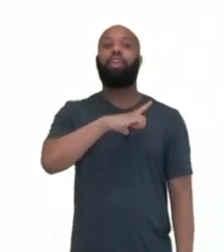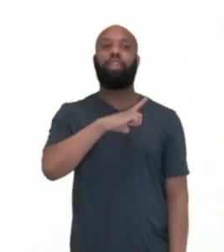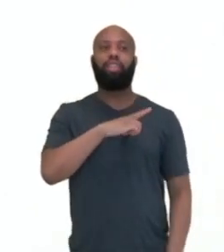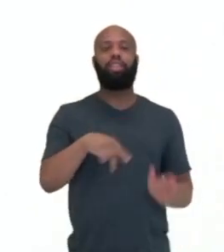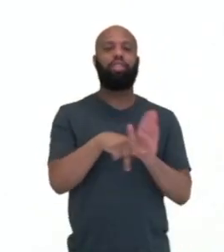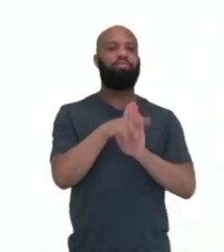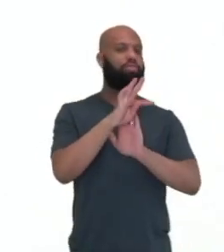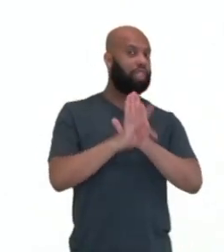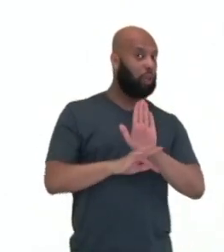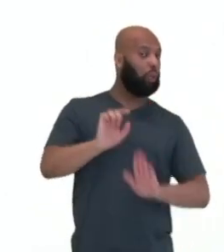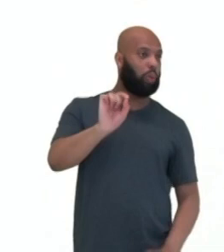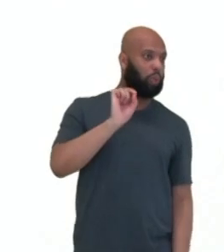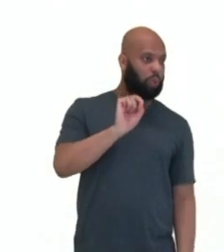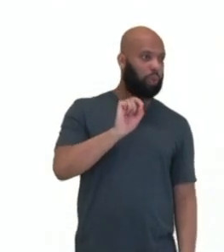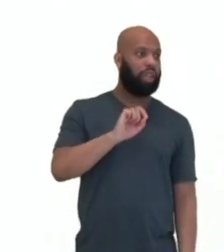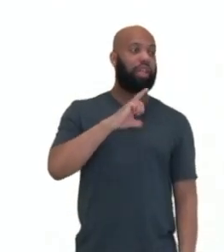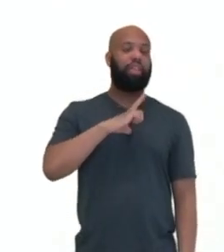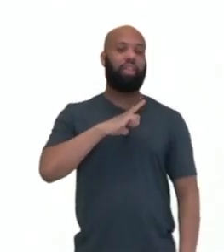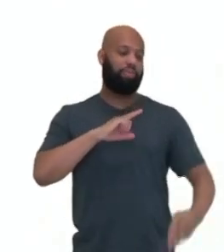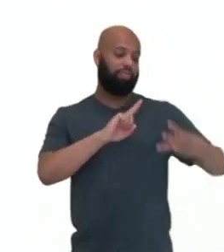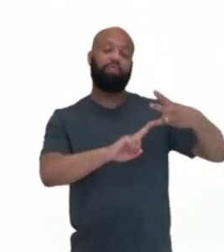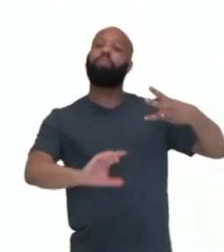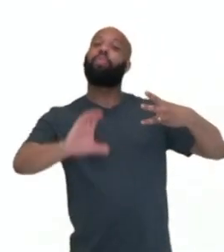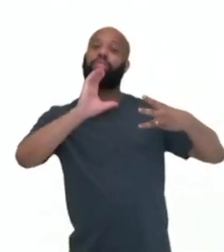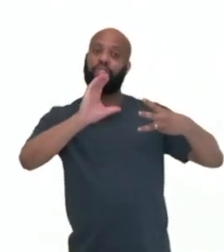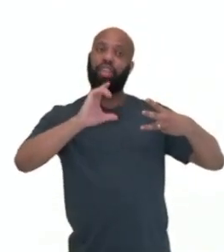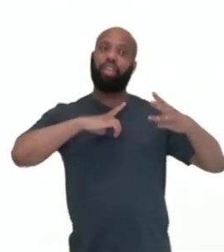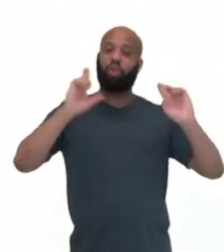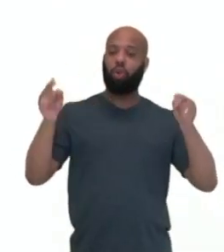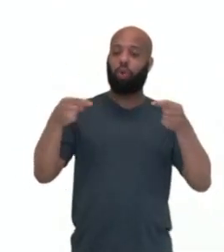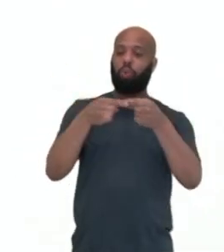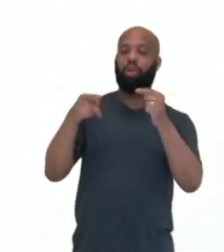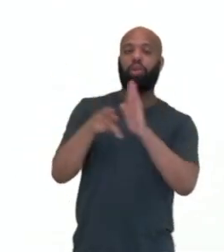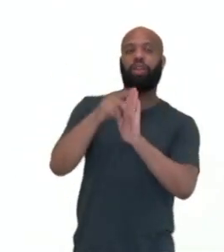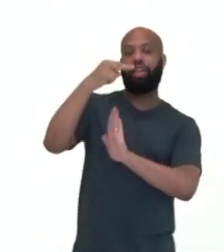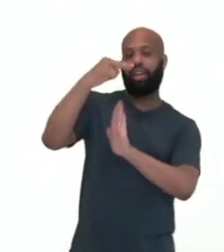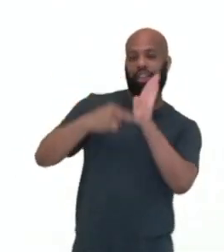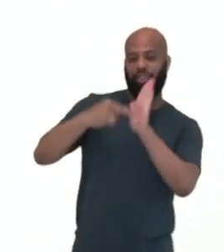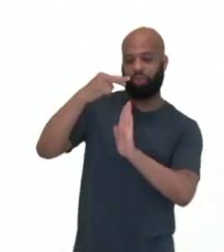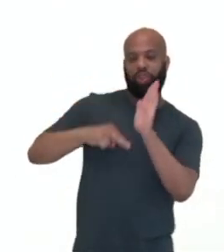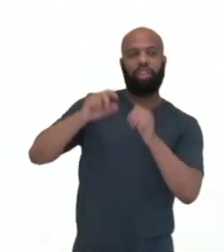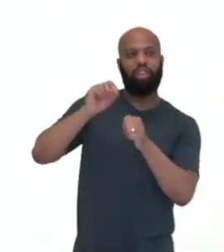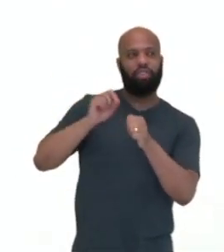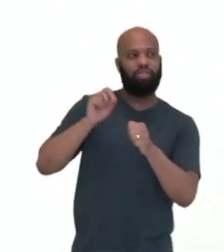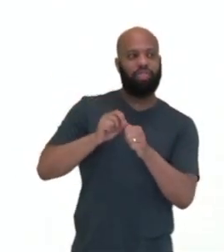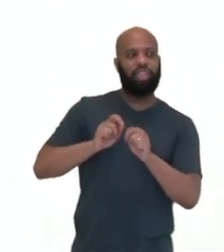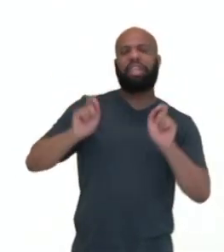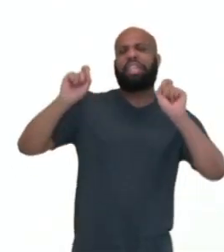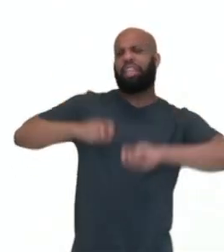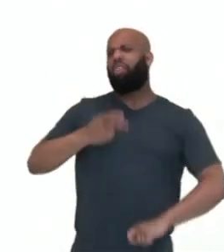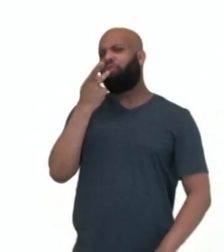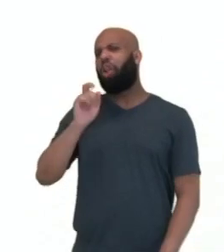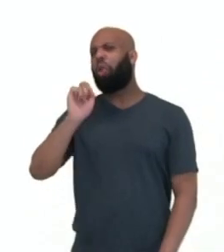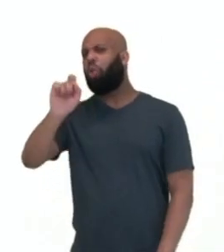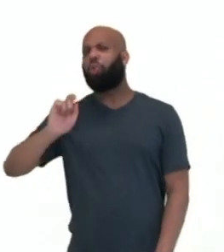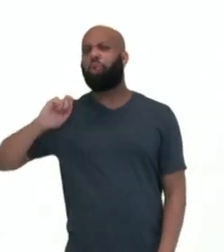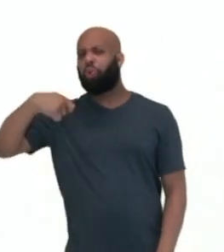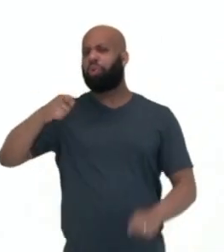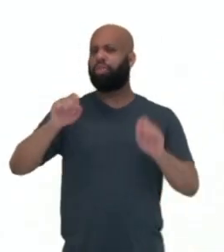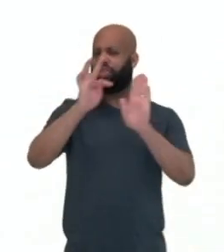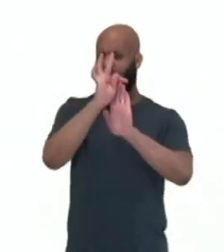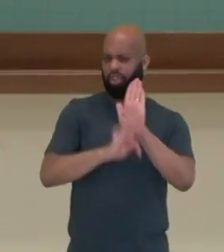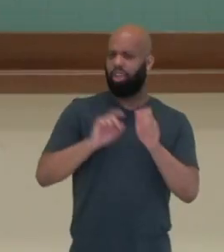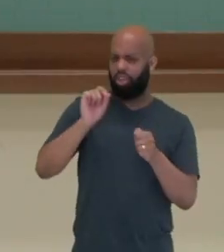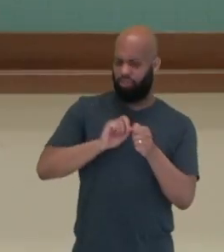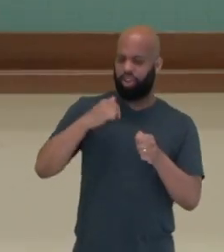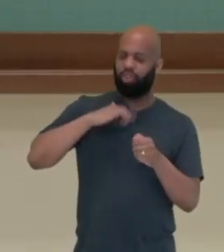no texto? Letra C. De acordo com a leitura que realizamos, o que se pode afirmar sobre o texto?